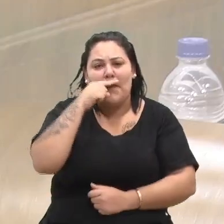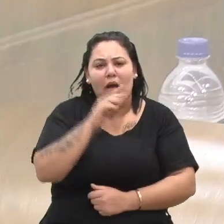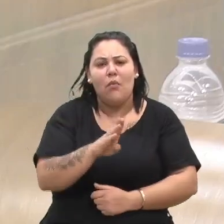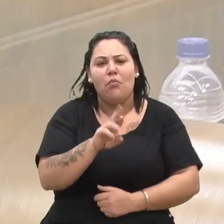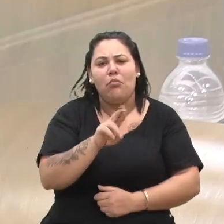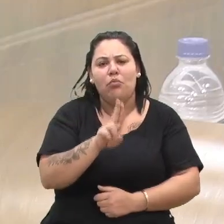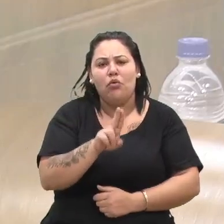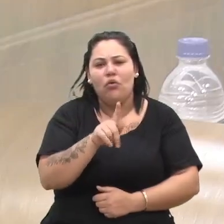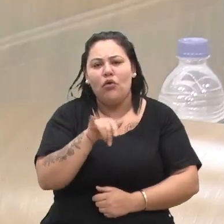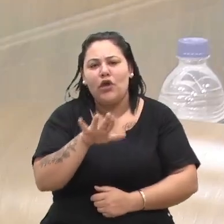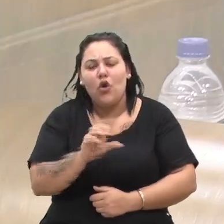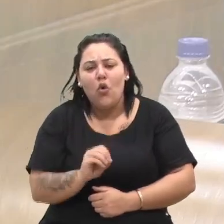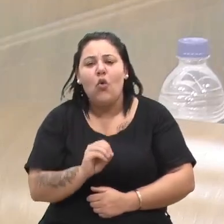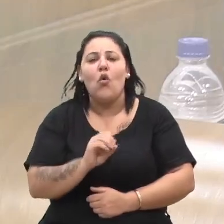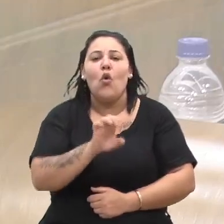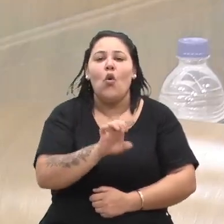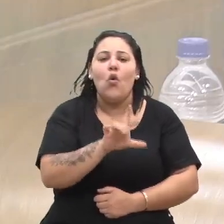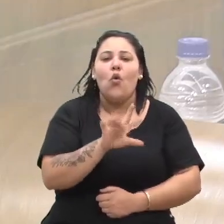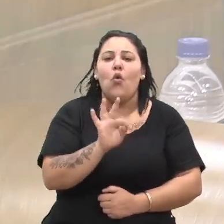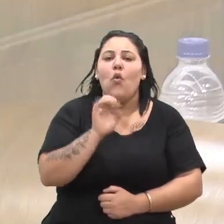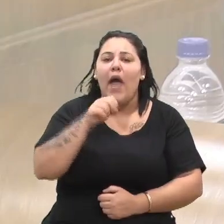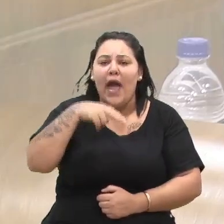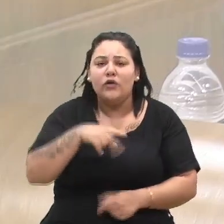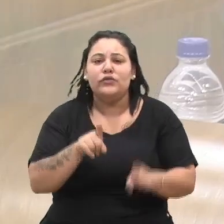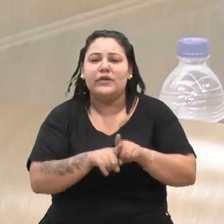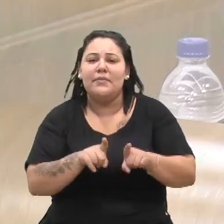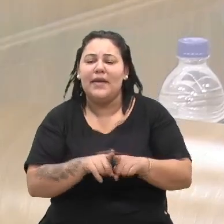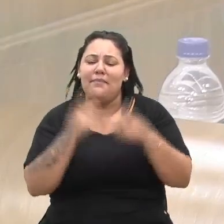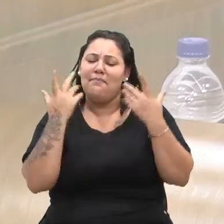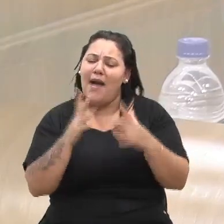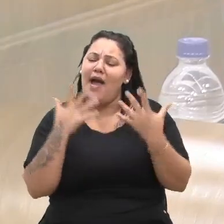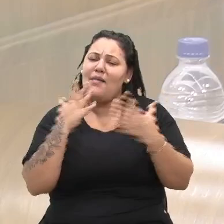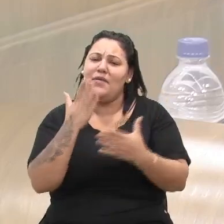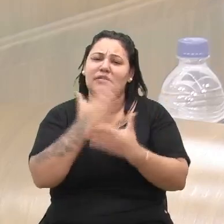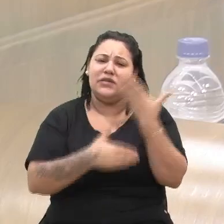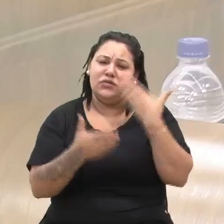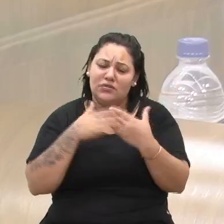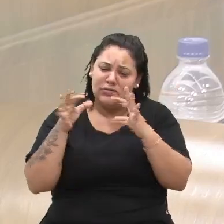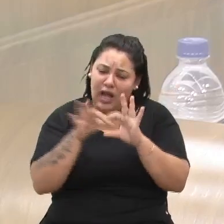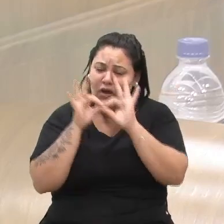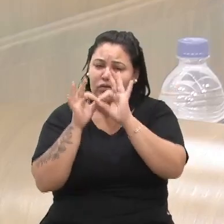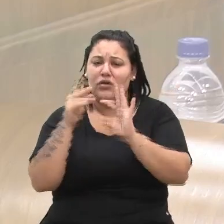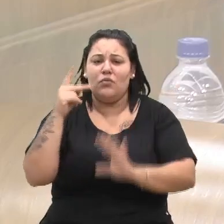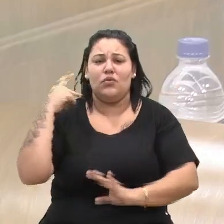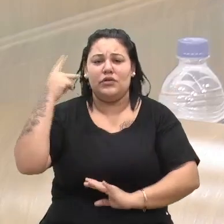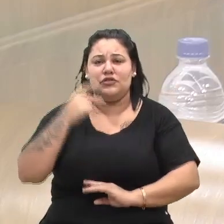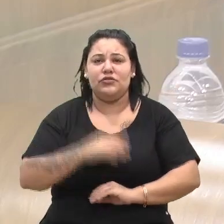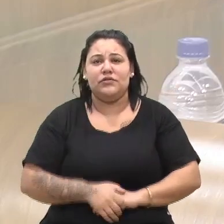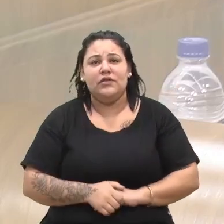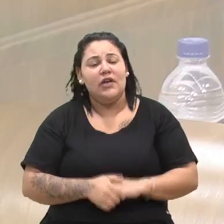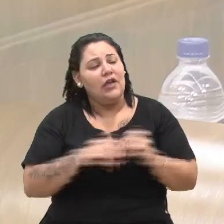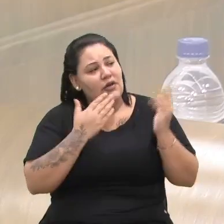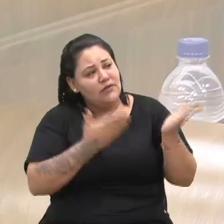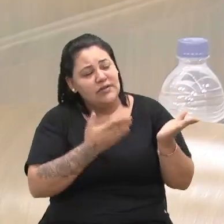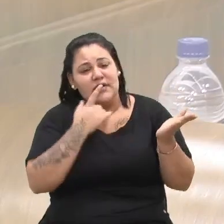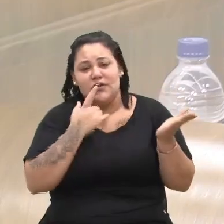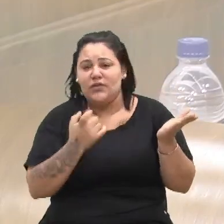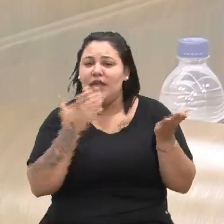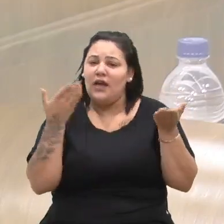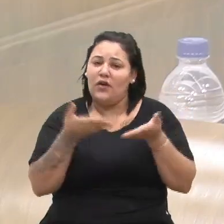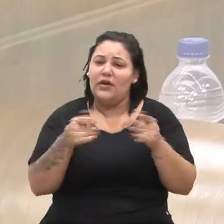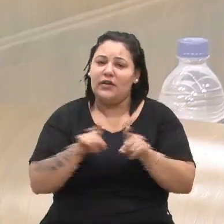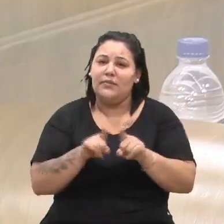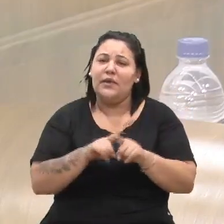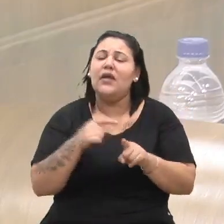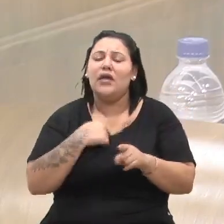Então, parabéns a todas as forças políticas e a Vossa Senhoria também, que tem se empenhado, e conte com o PSB,